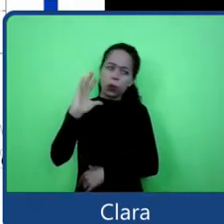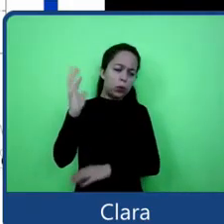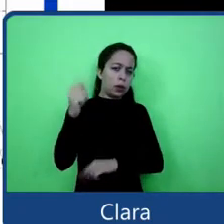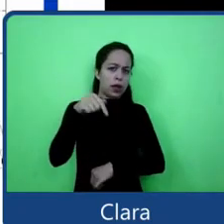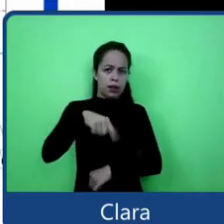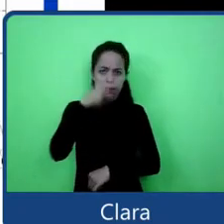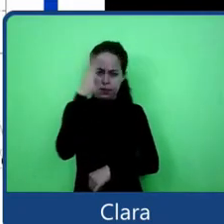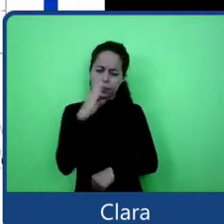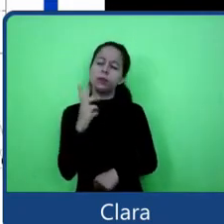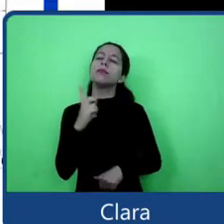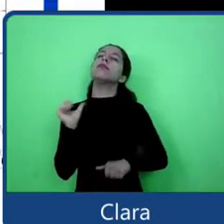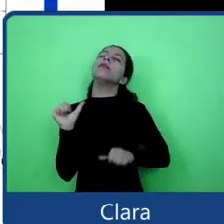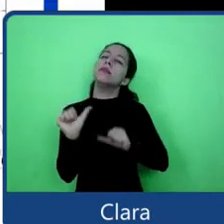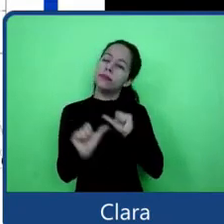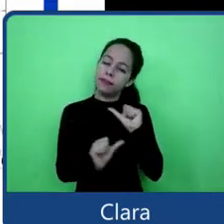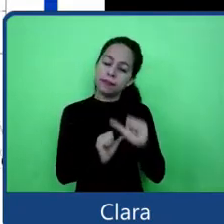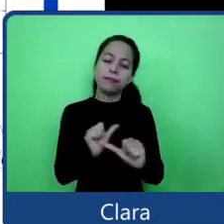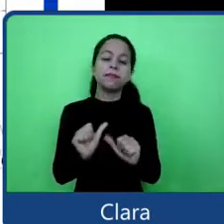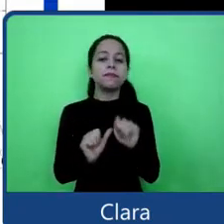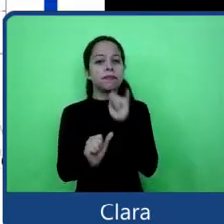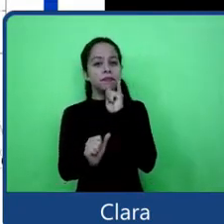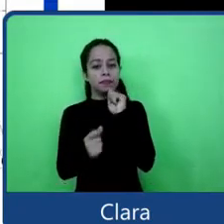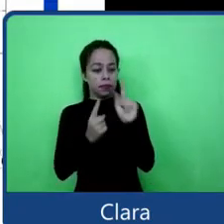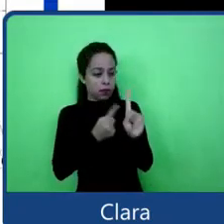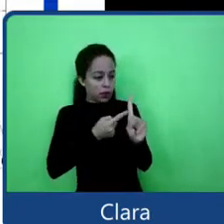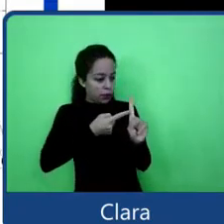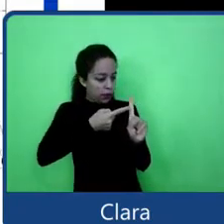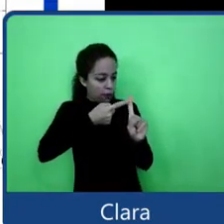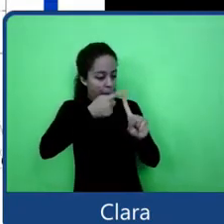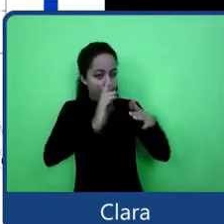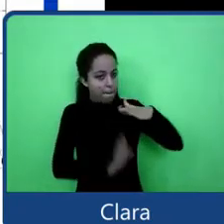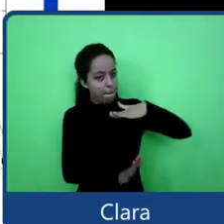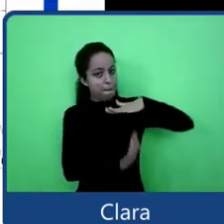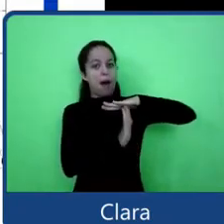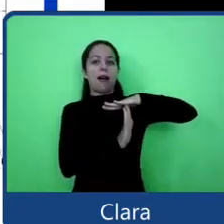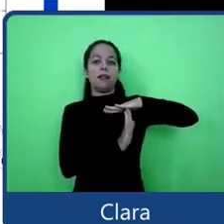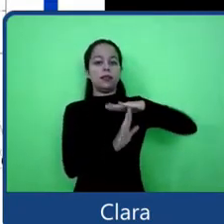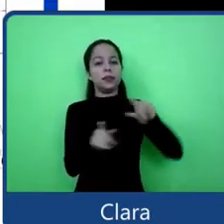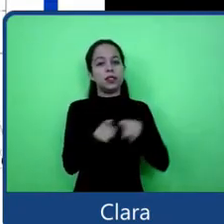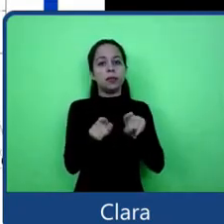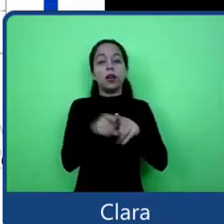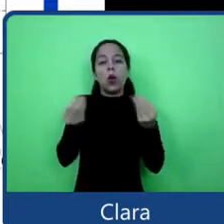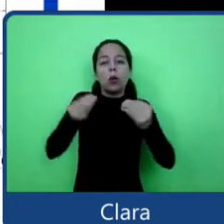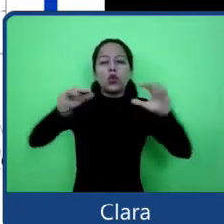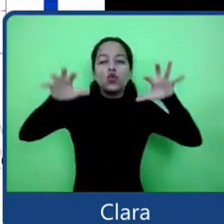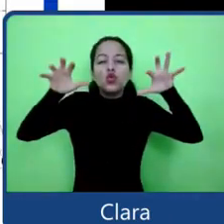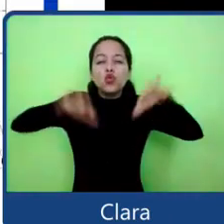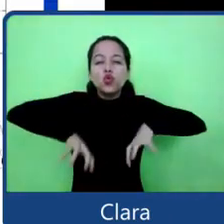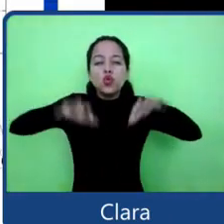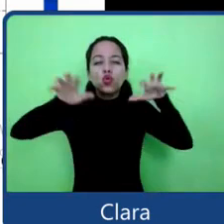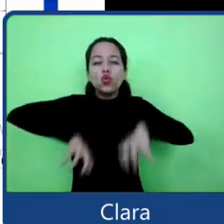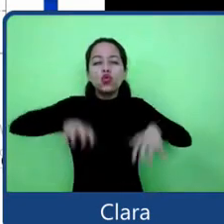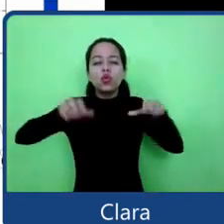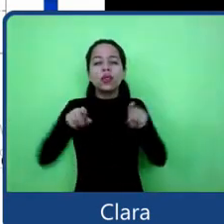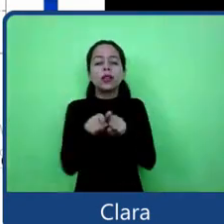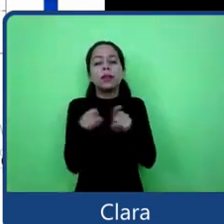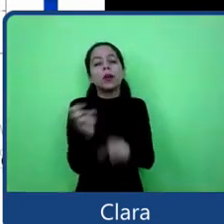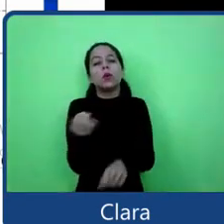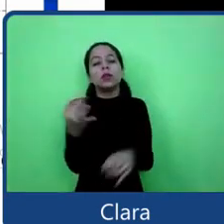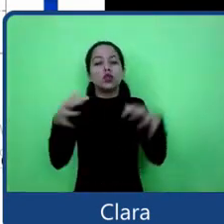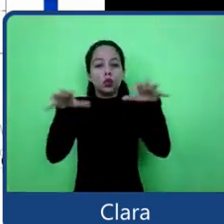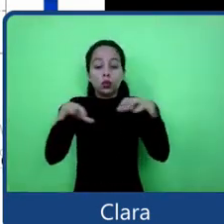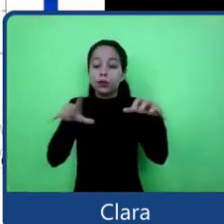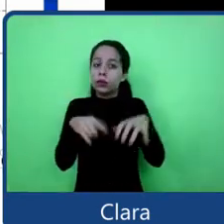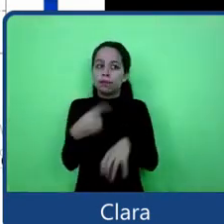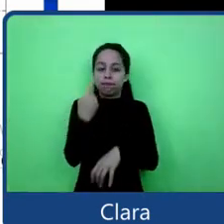dois indicadores, a temperatura máxima anual e a precipitação total, a gente já vê algumas tendências de mudança,